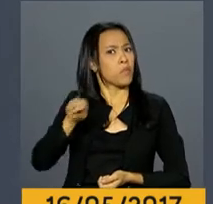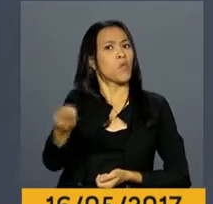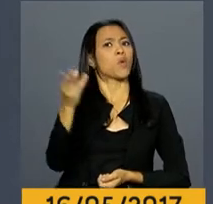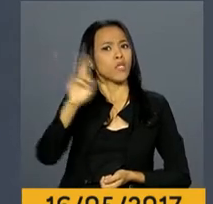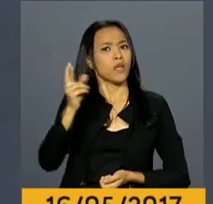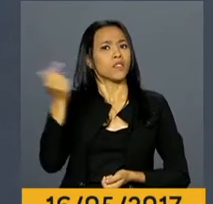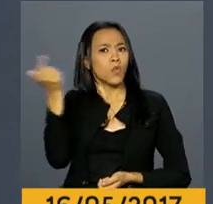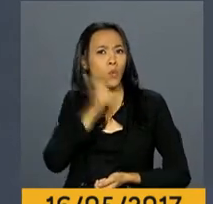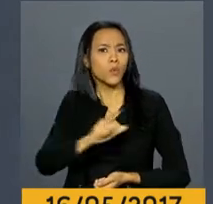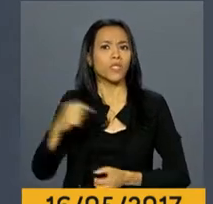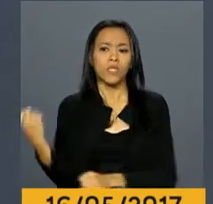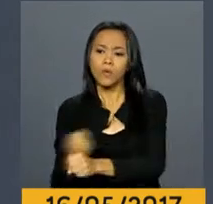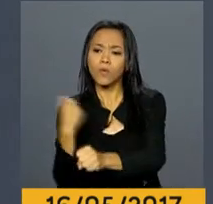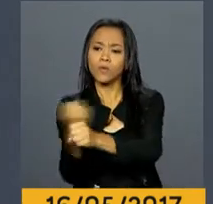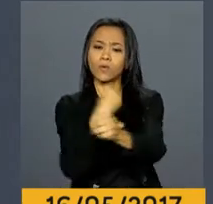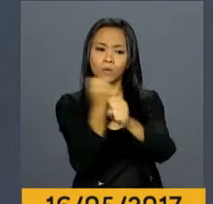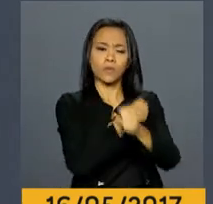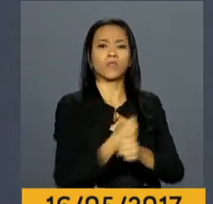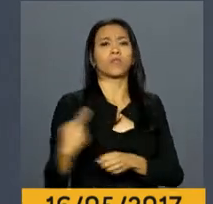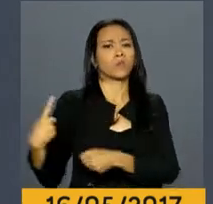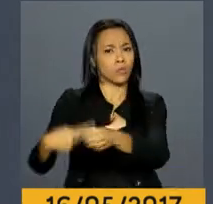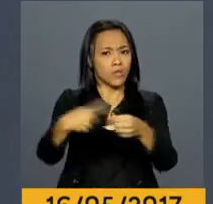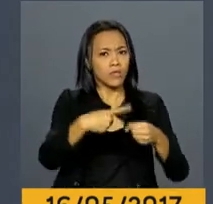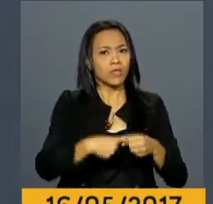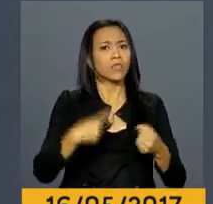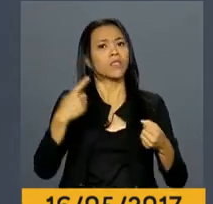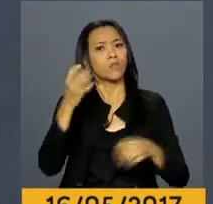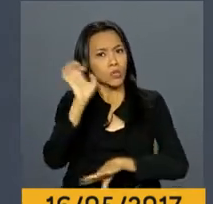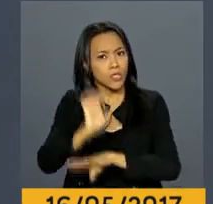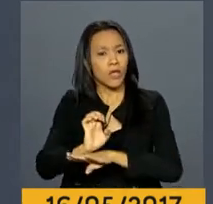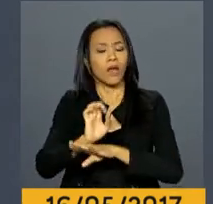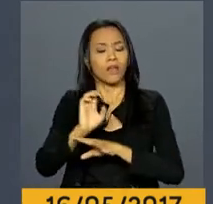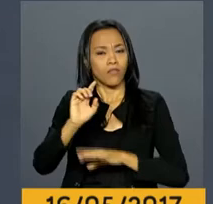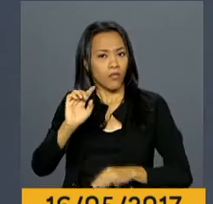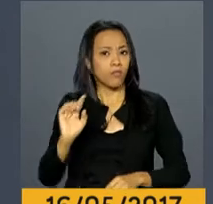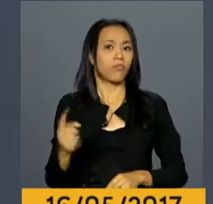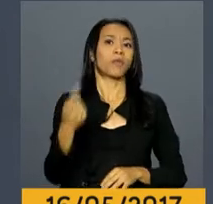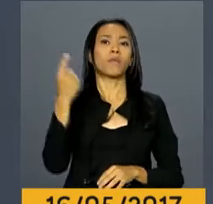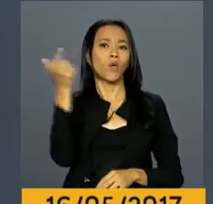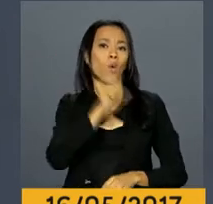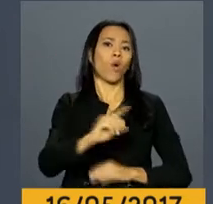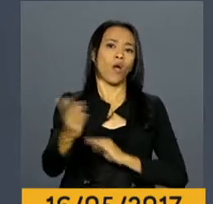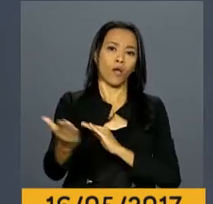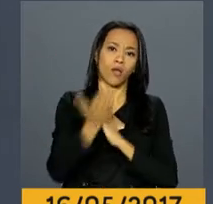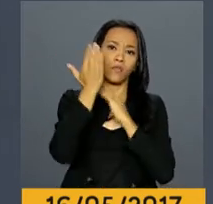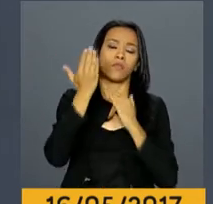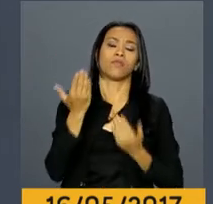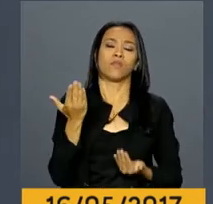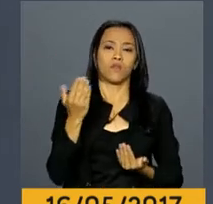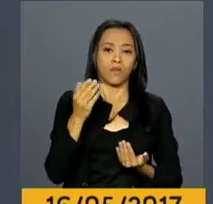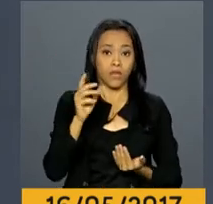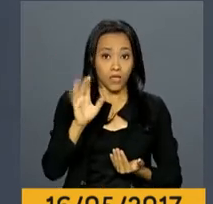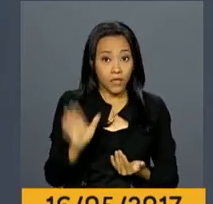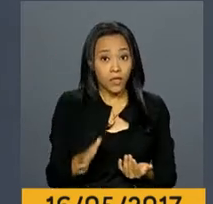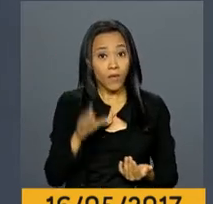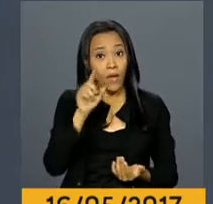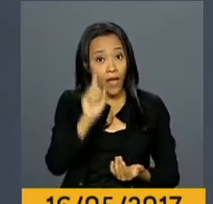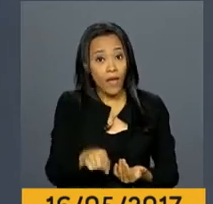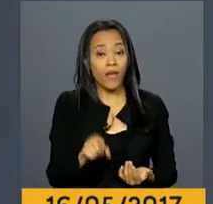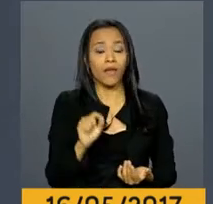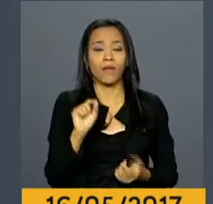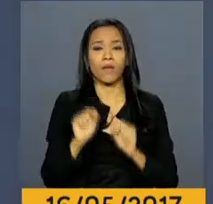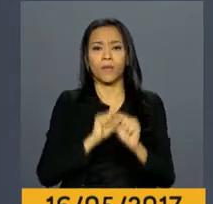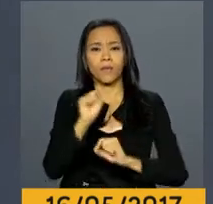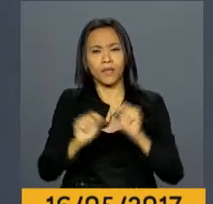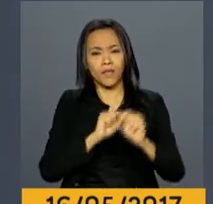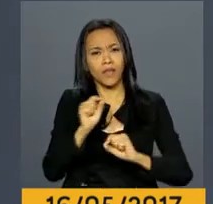realizar obras nos municípios, obras nos estados, etc. Foi o primeiro fenômeno de descentralização, portanto, o primeiro gesto